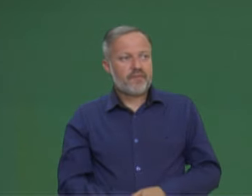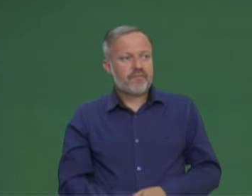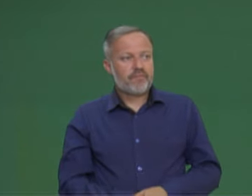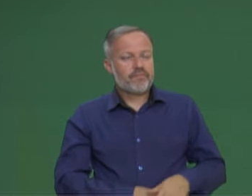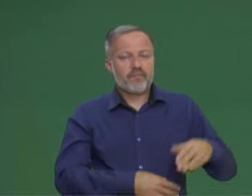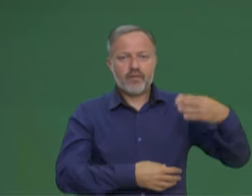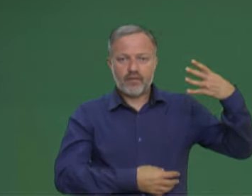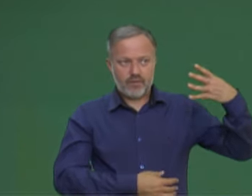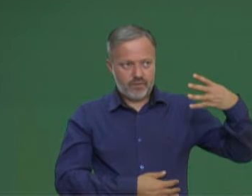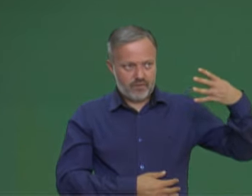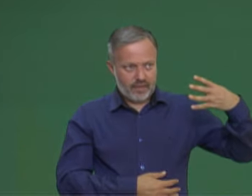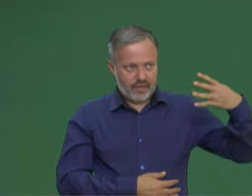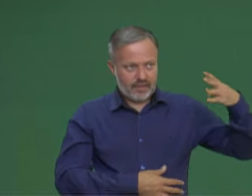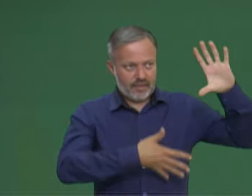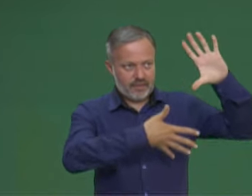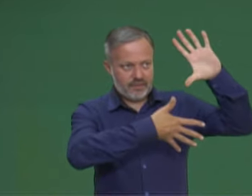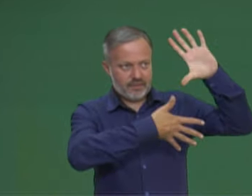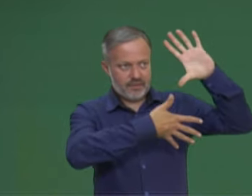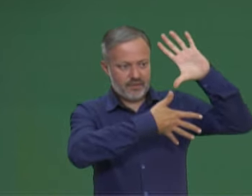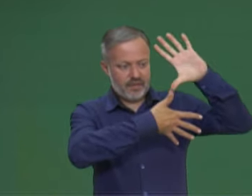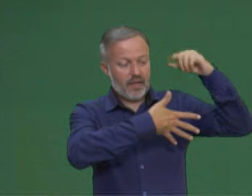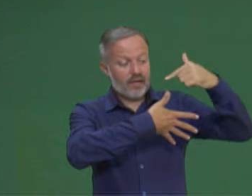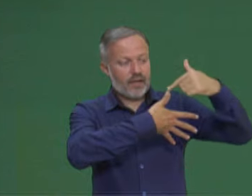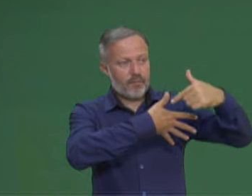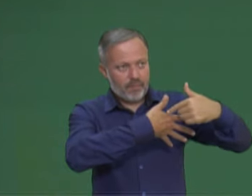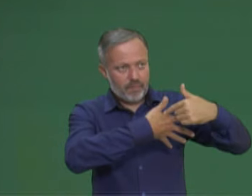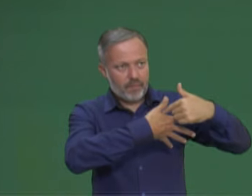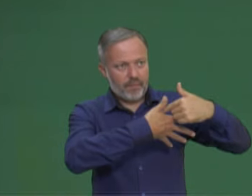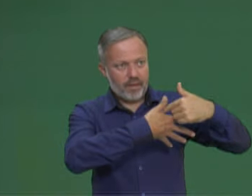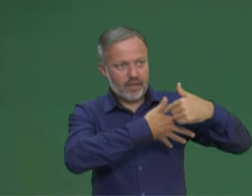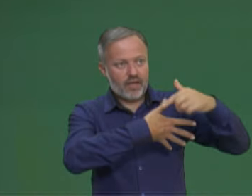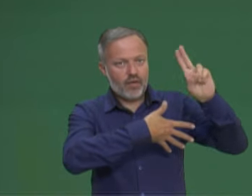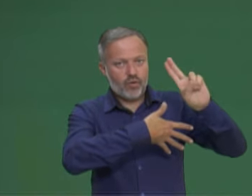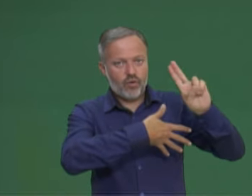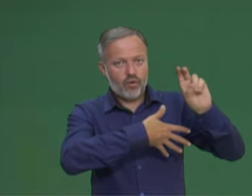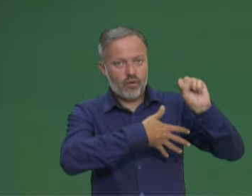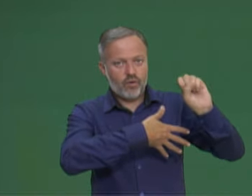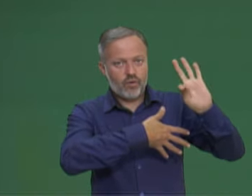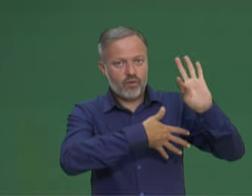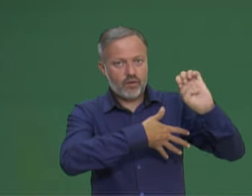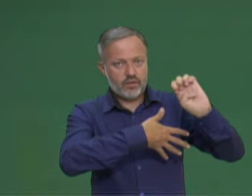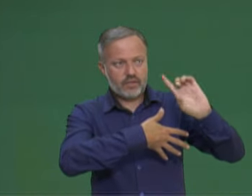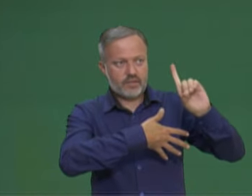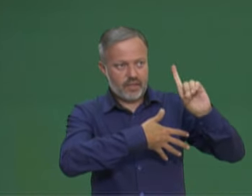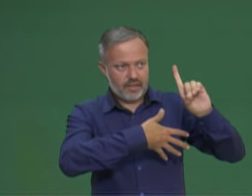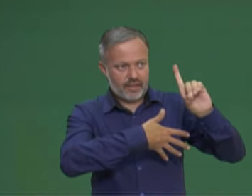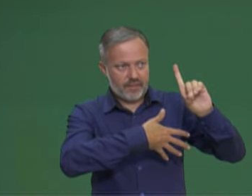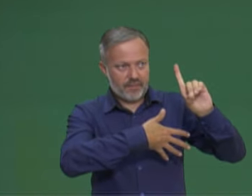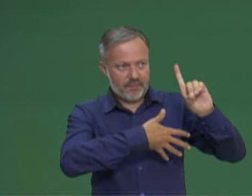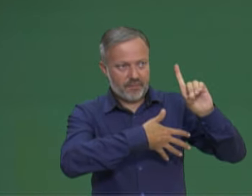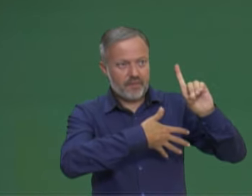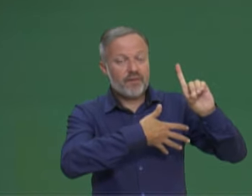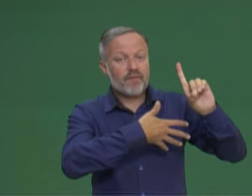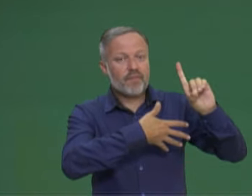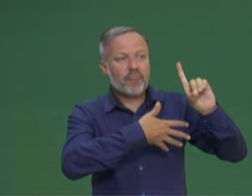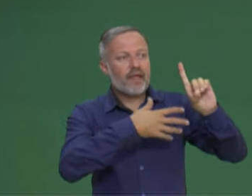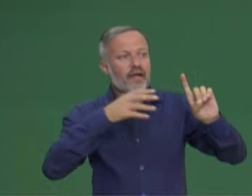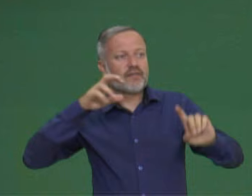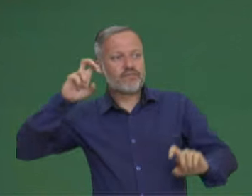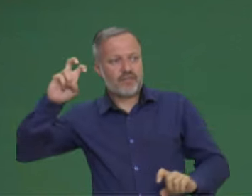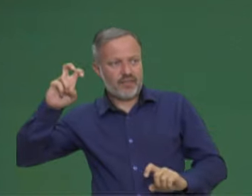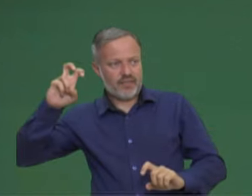ustedes expressa e el pronombre tu expressa. Anotem aí. E é bem importante esse aqui, pessoal, né? Que é a diferença